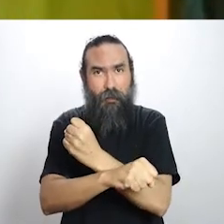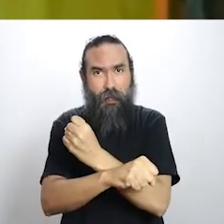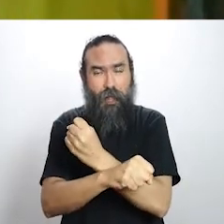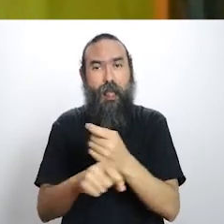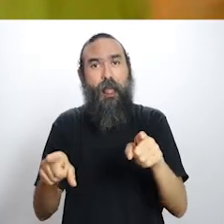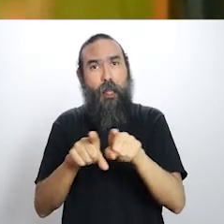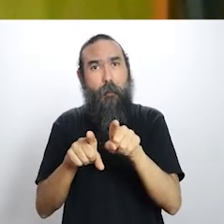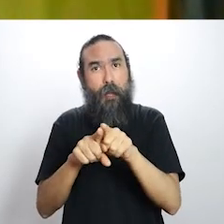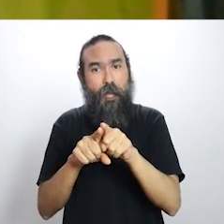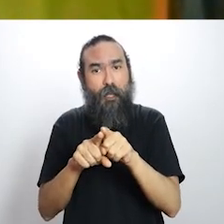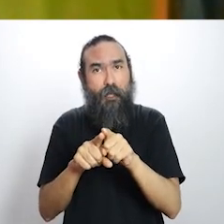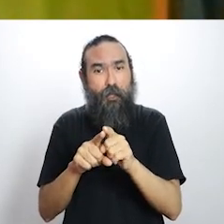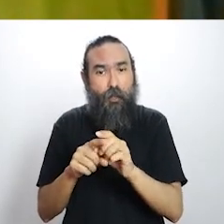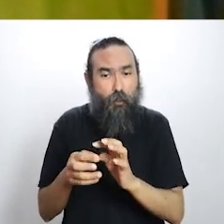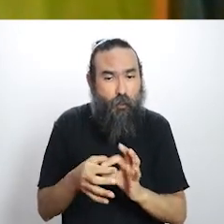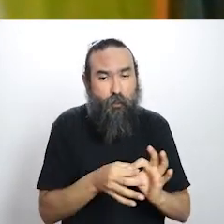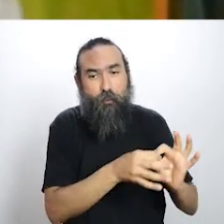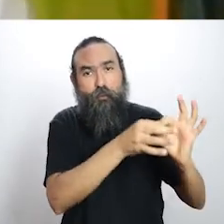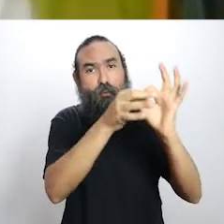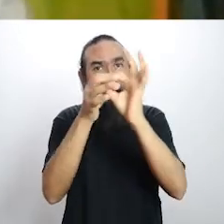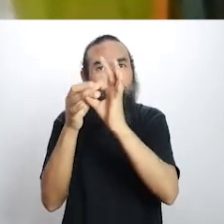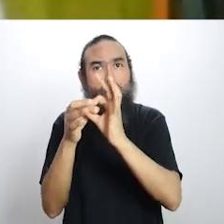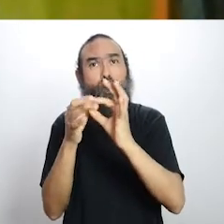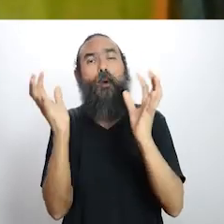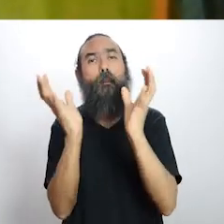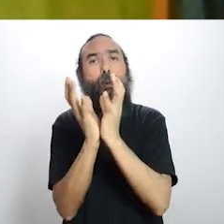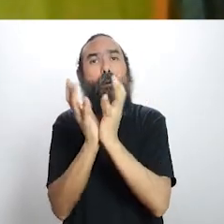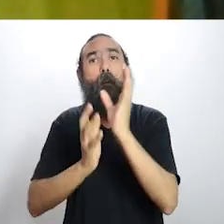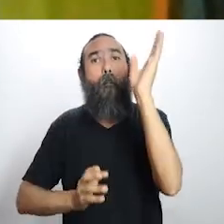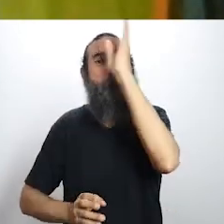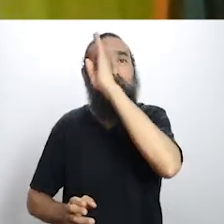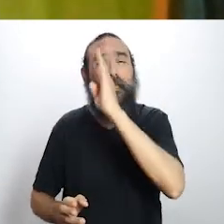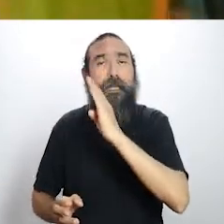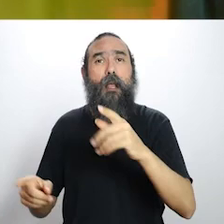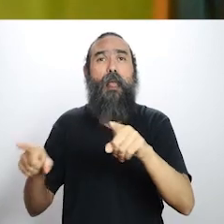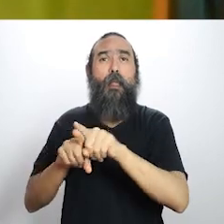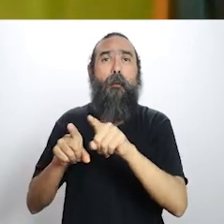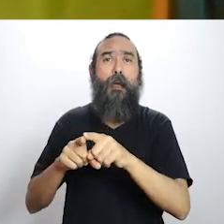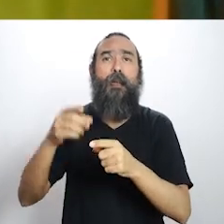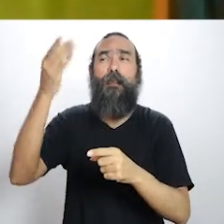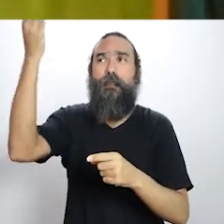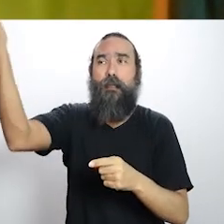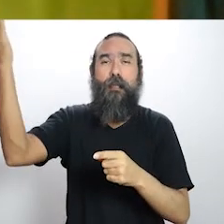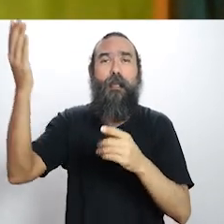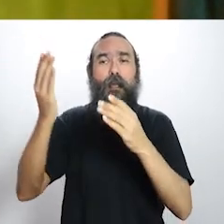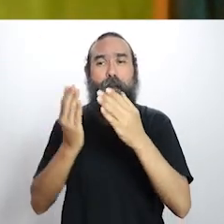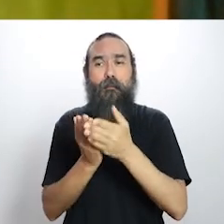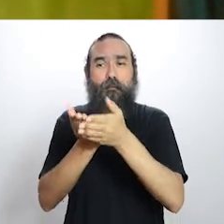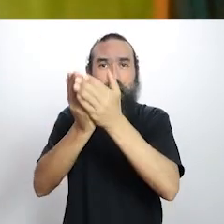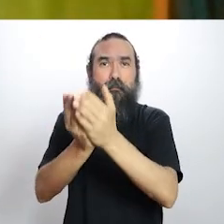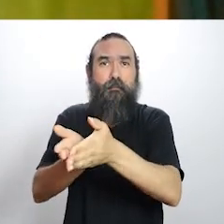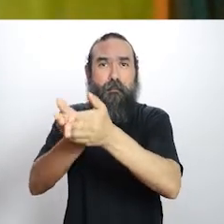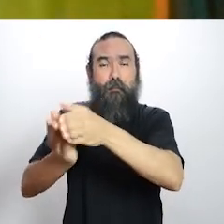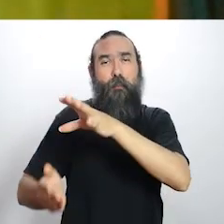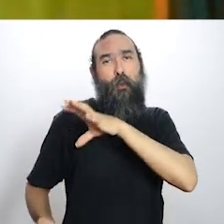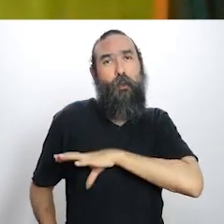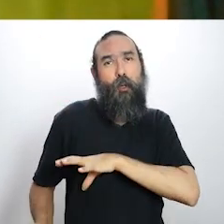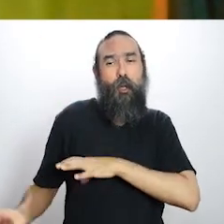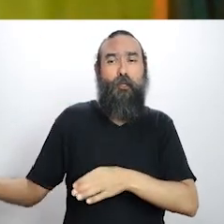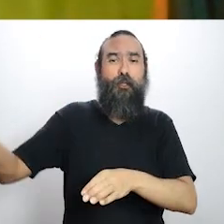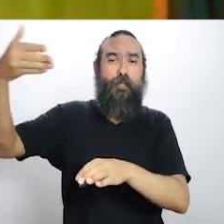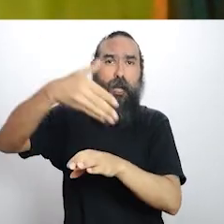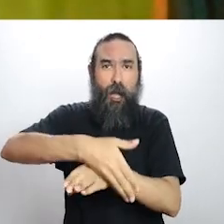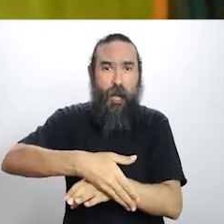também se juntaram ao povo brasileiro, trazendo outras tradições, os portugueses que aqui chegaram e aqueles que chegaram com boas